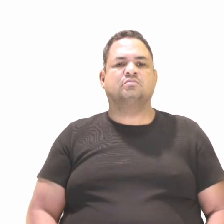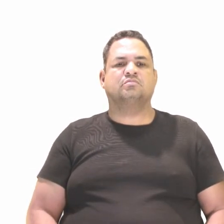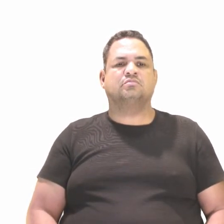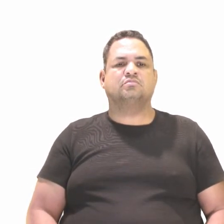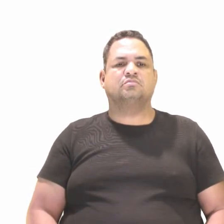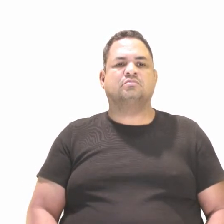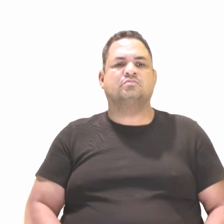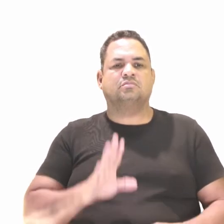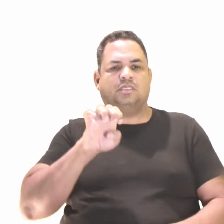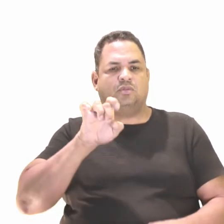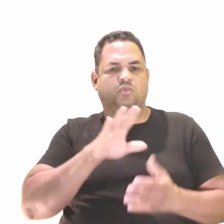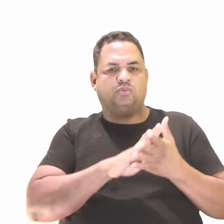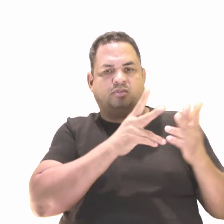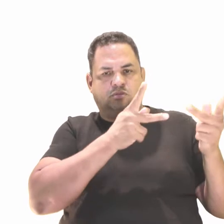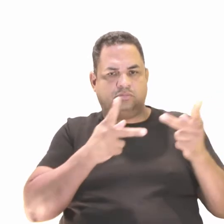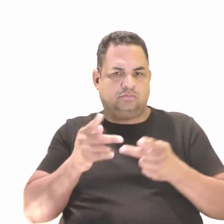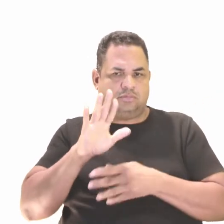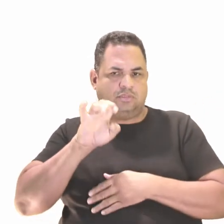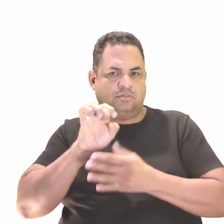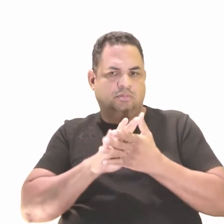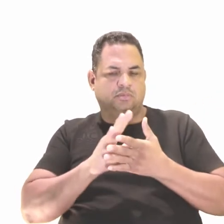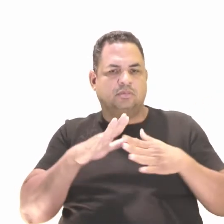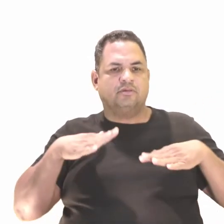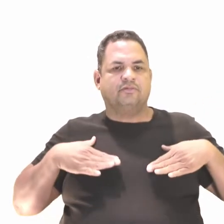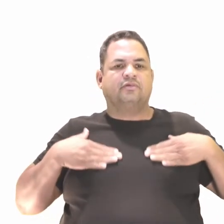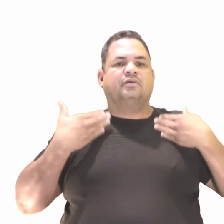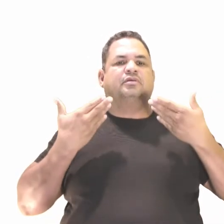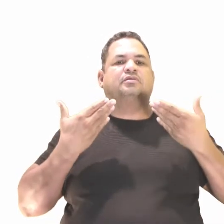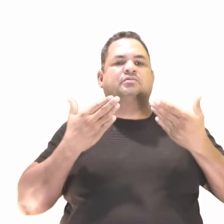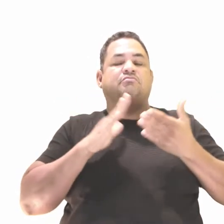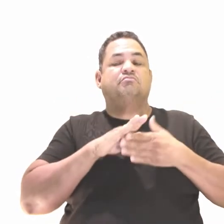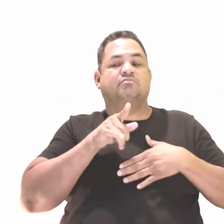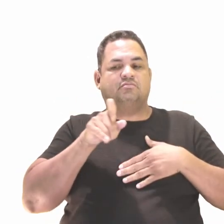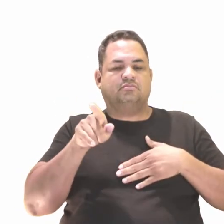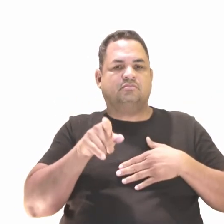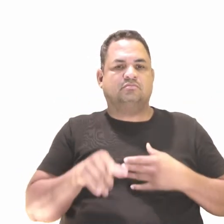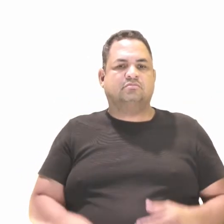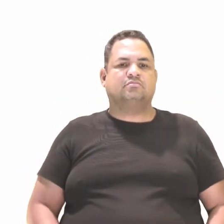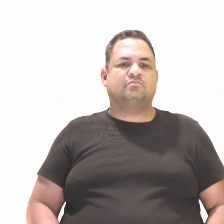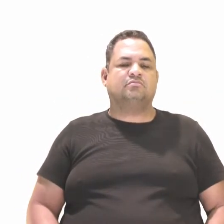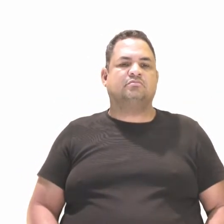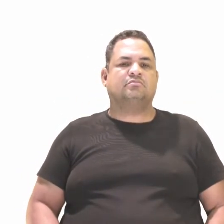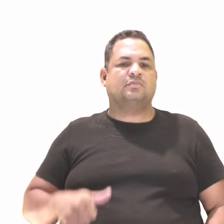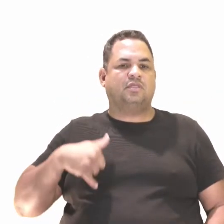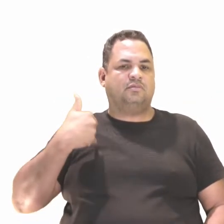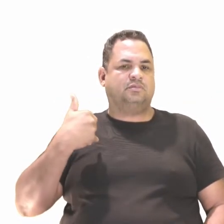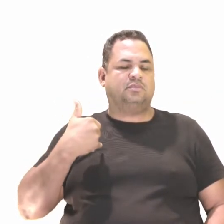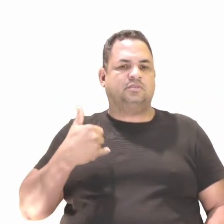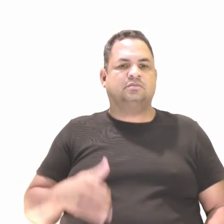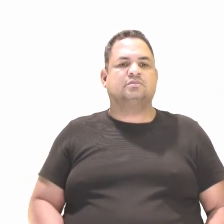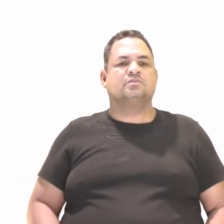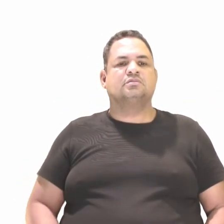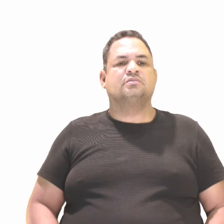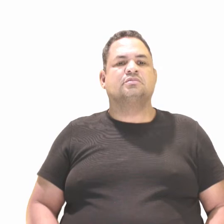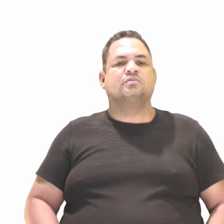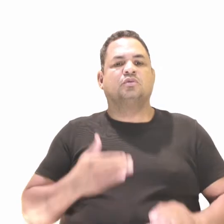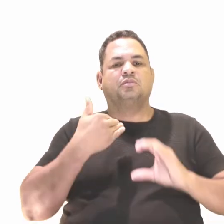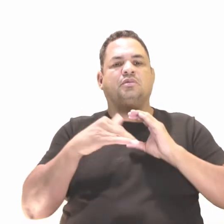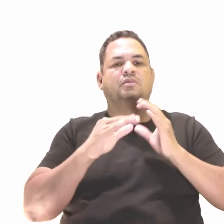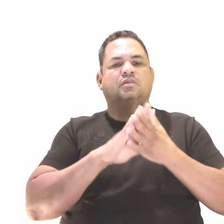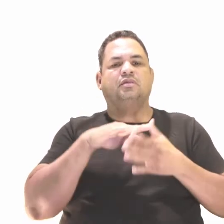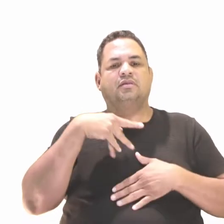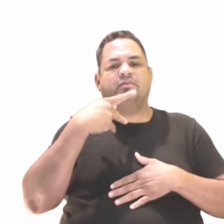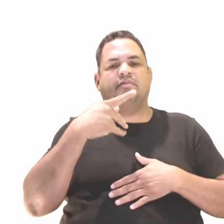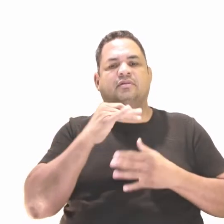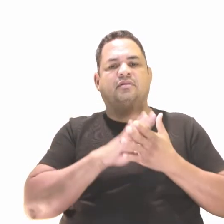está convidando Sara para a festa de aniversário dele? No e-mail, Edu informa o dia do evento.